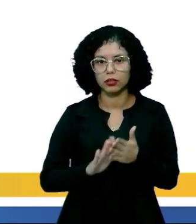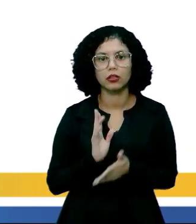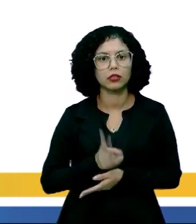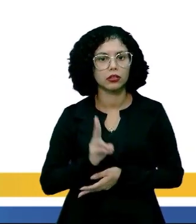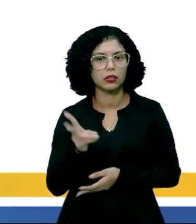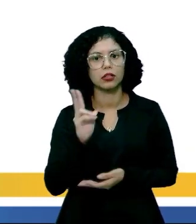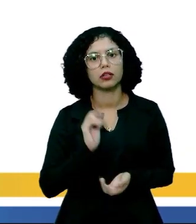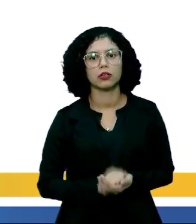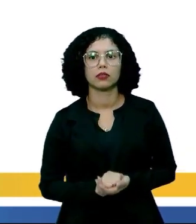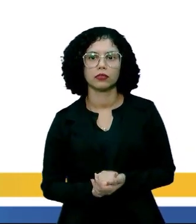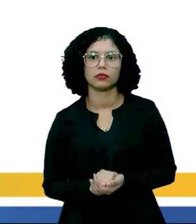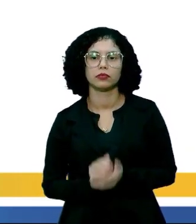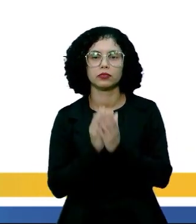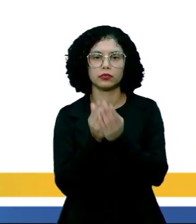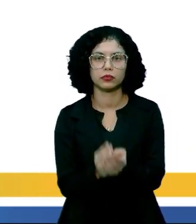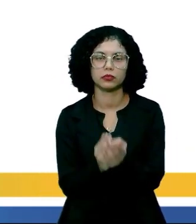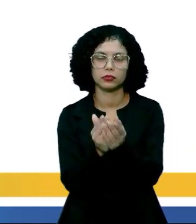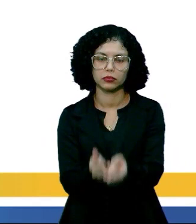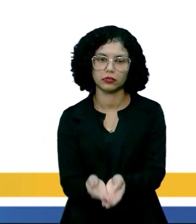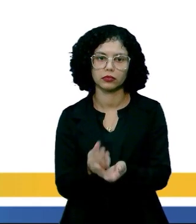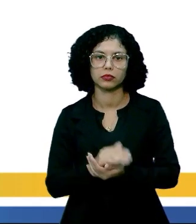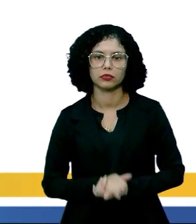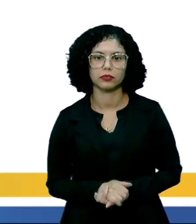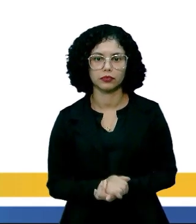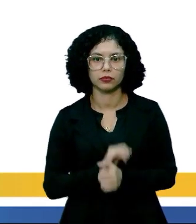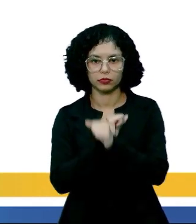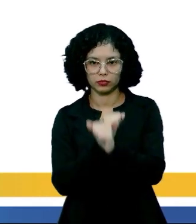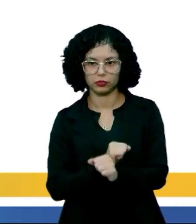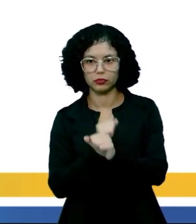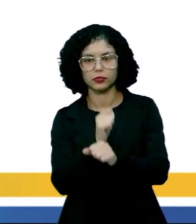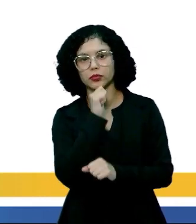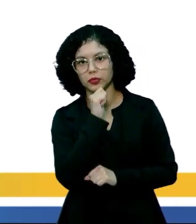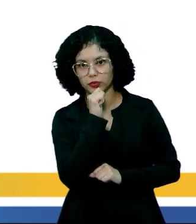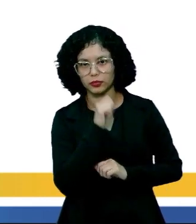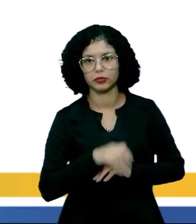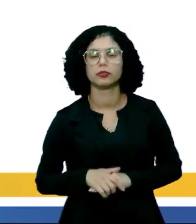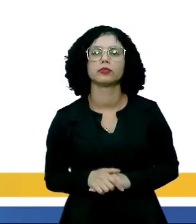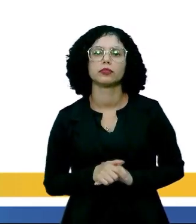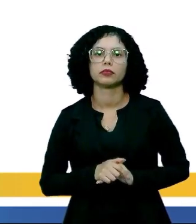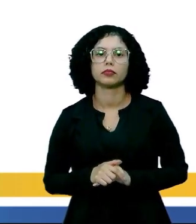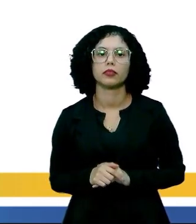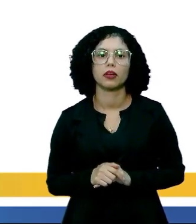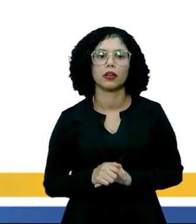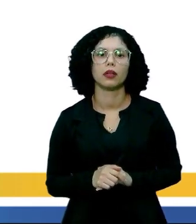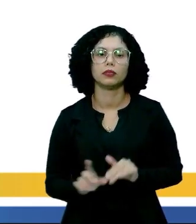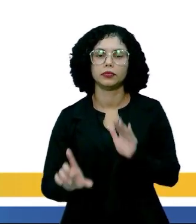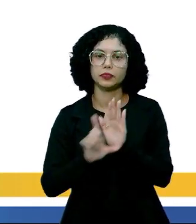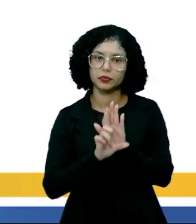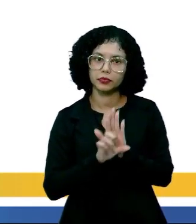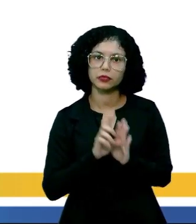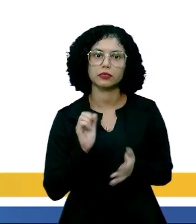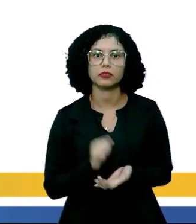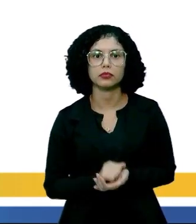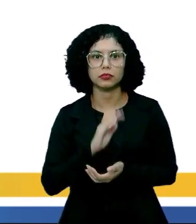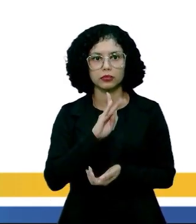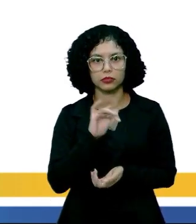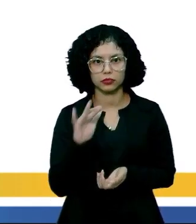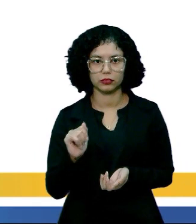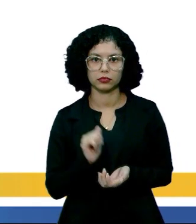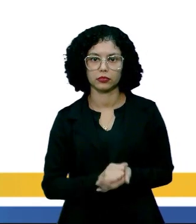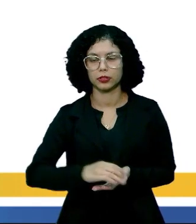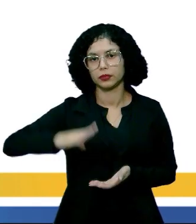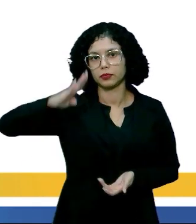continuava transitando com os navios lotados de escravos, né? Então, essa lei Bill Aberdeen vai dar